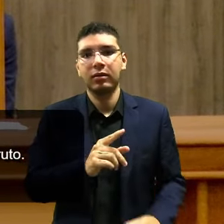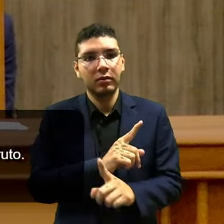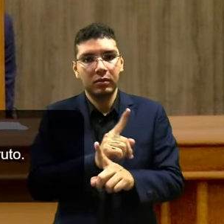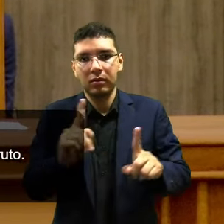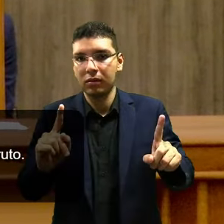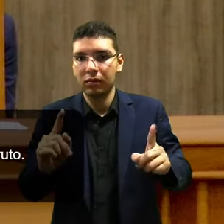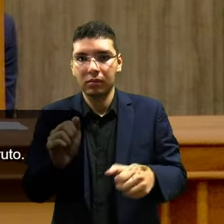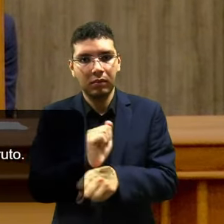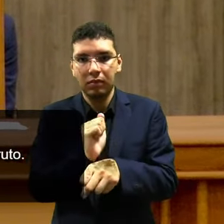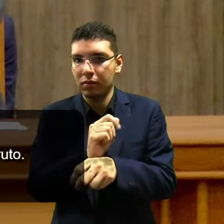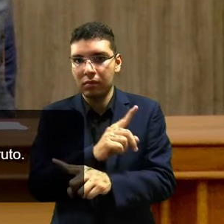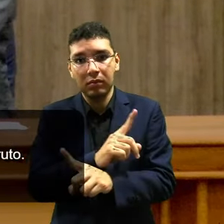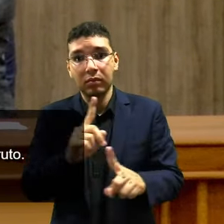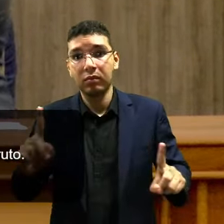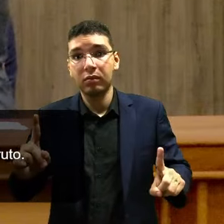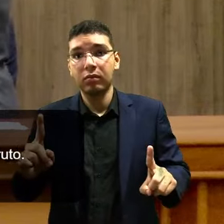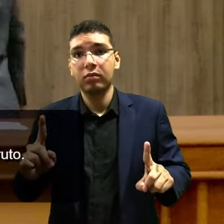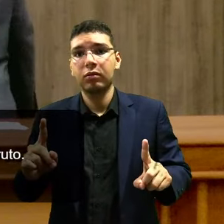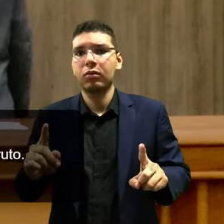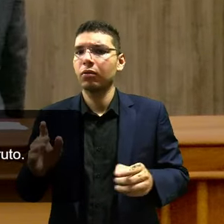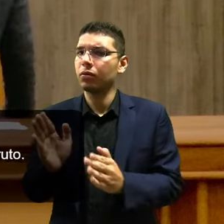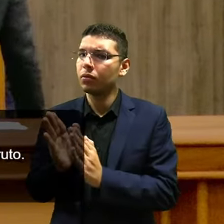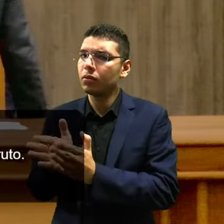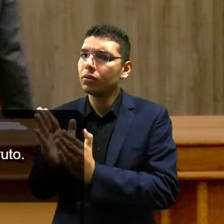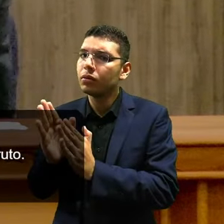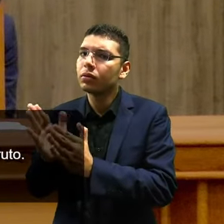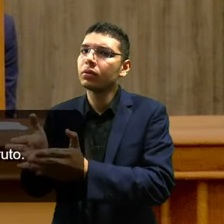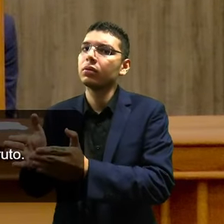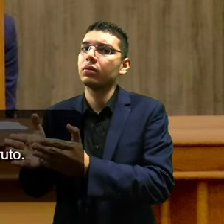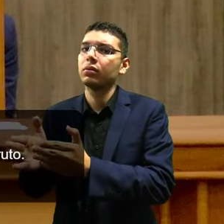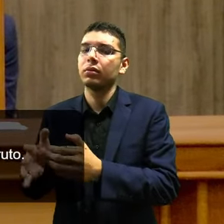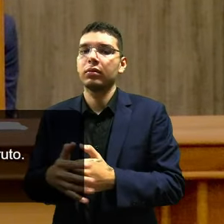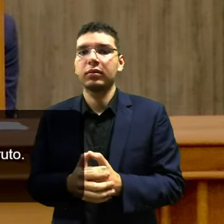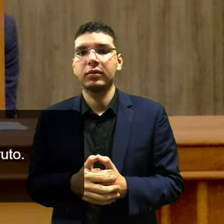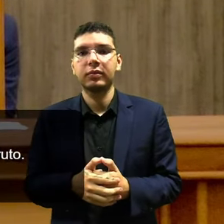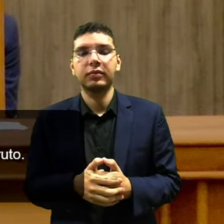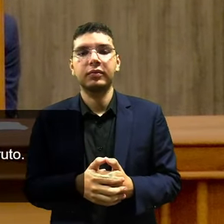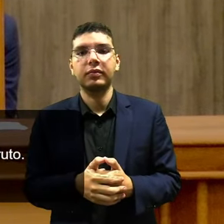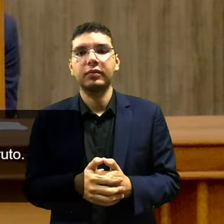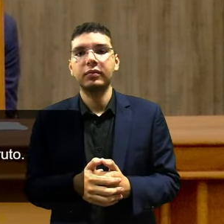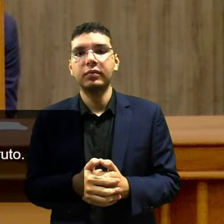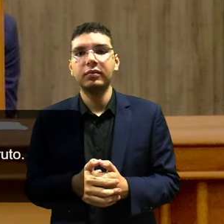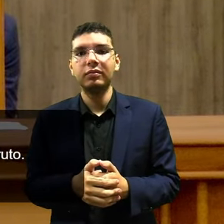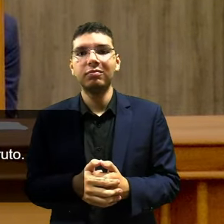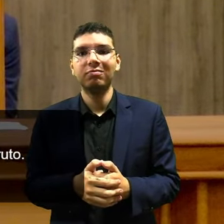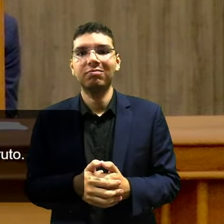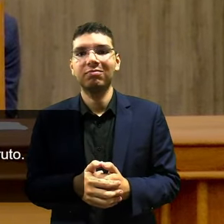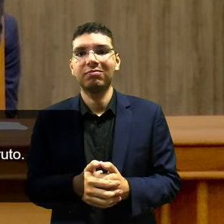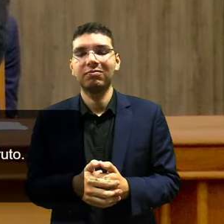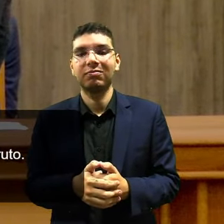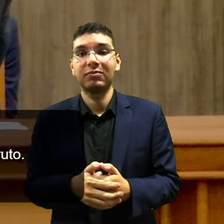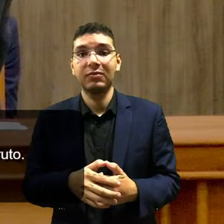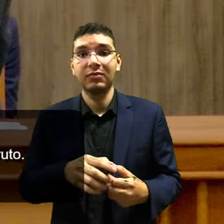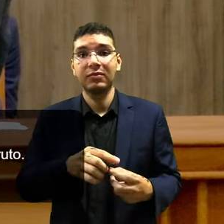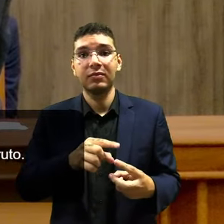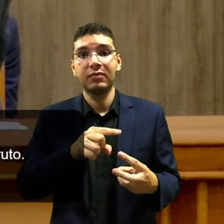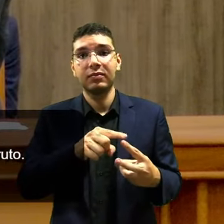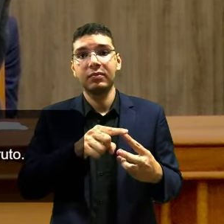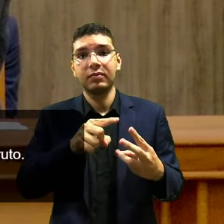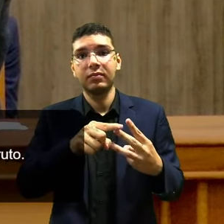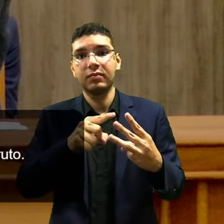produzir Eita meus irmãos agora que a turbina aqueceu mas eu vou parar terceiro bota